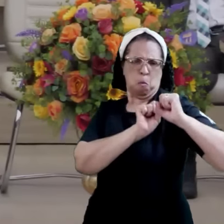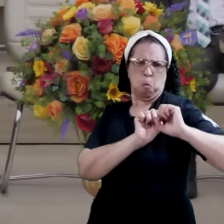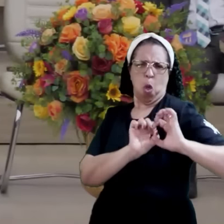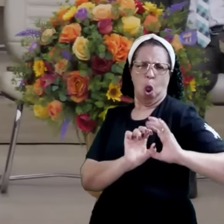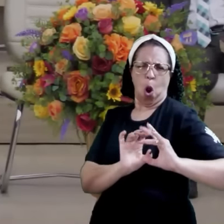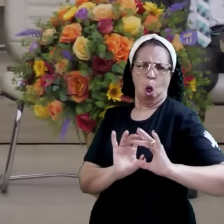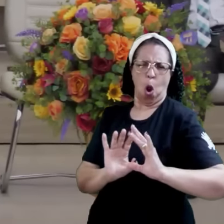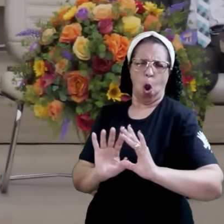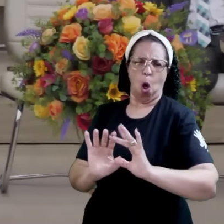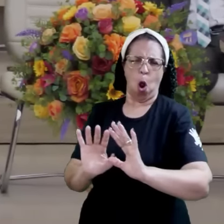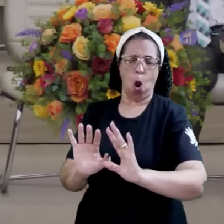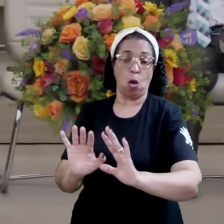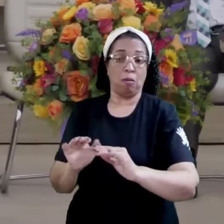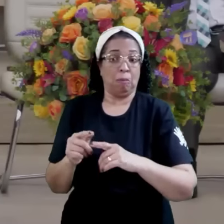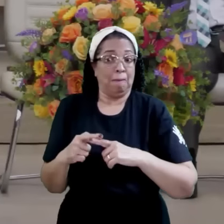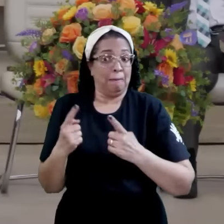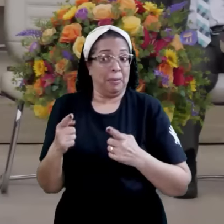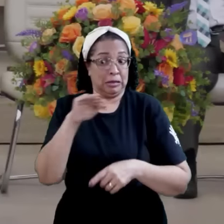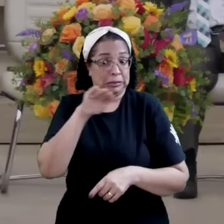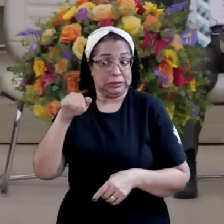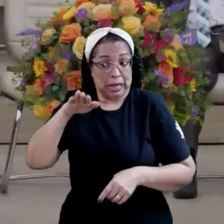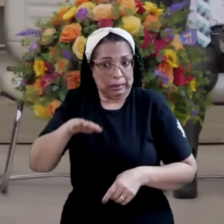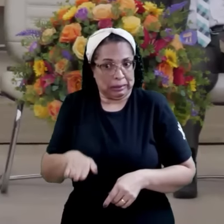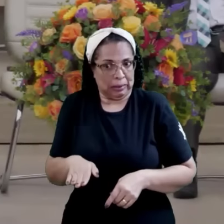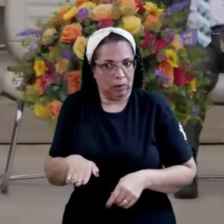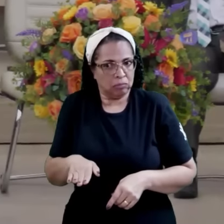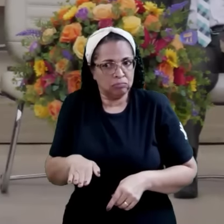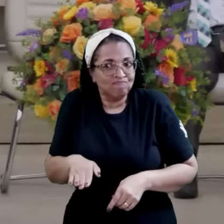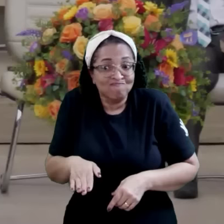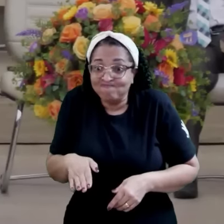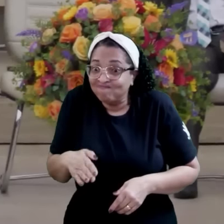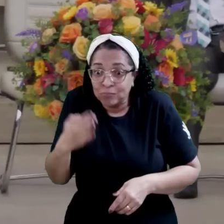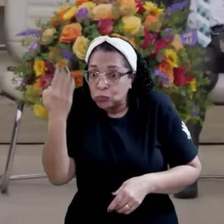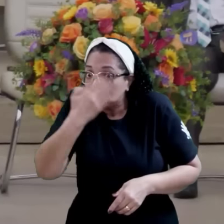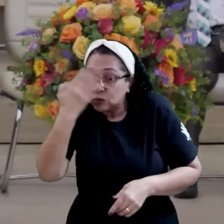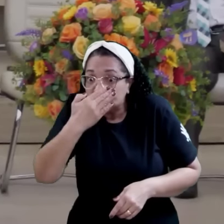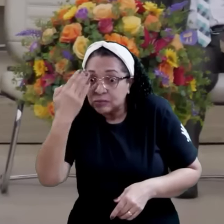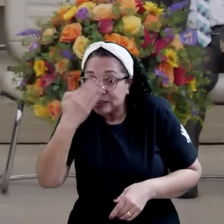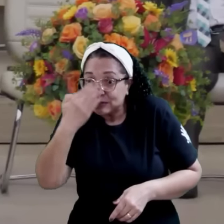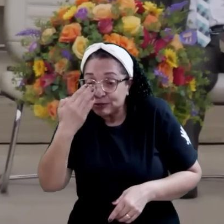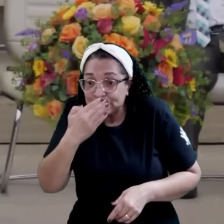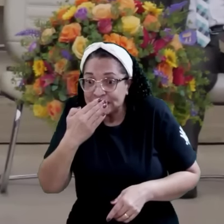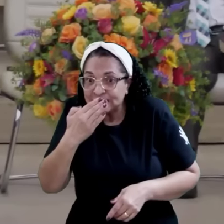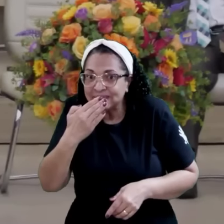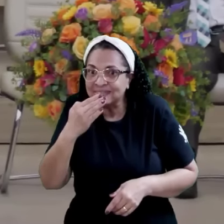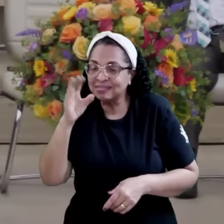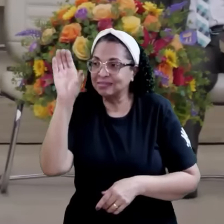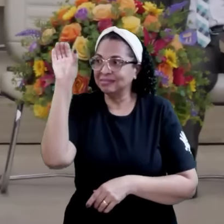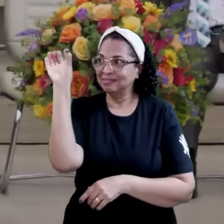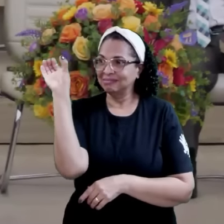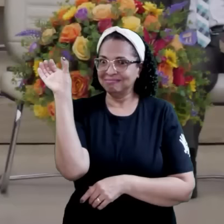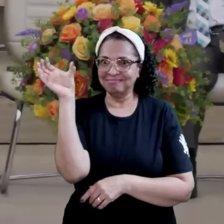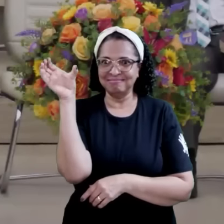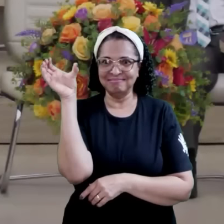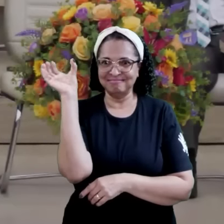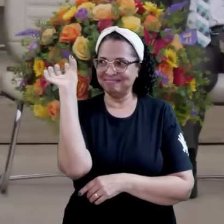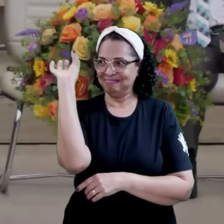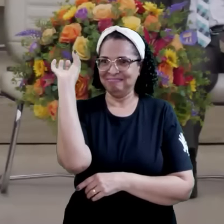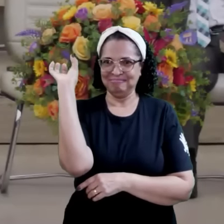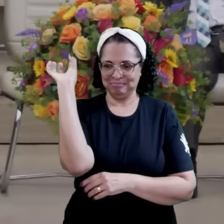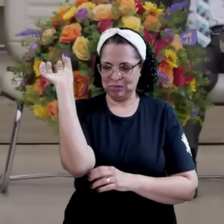sabia que ele ia passar parar embaixo de mim embaixo de Zaqueu Só que tem uma coisa irmão Zaqueu subiu na árvore pensando que era para ver